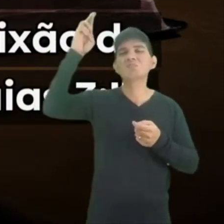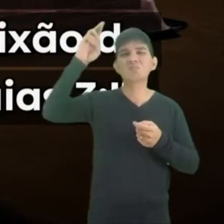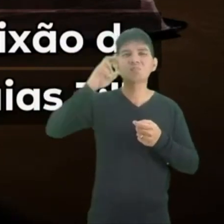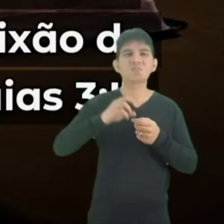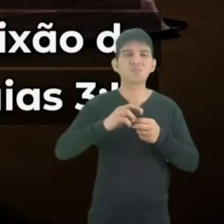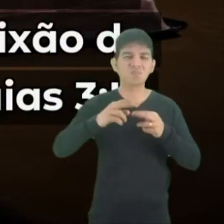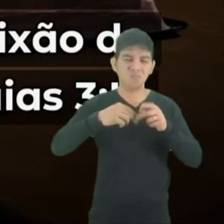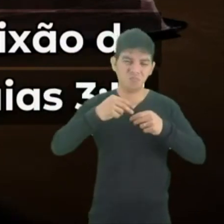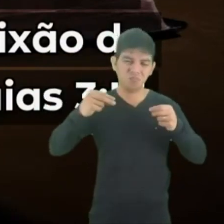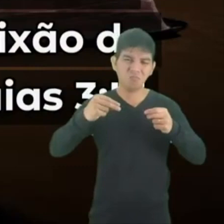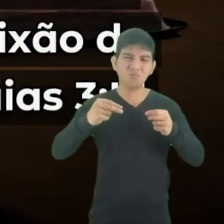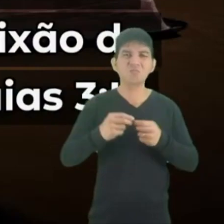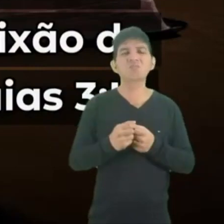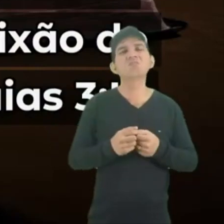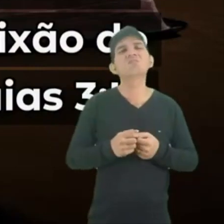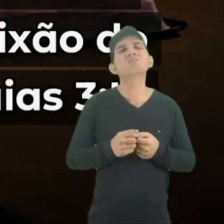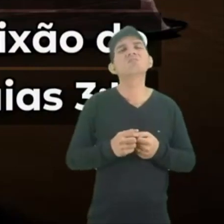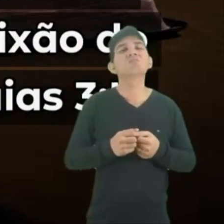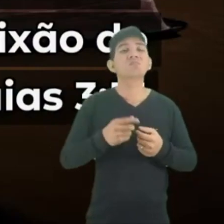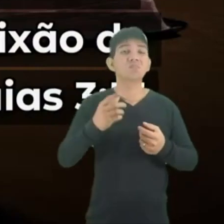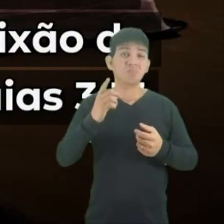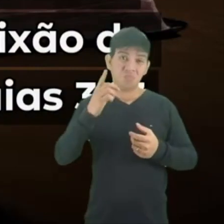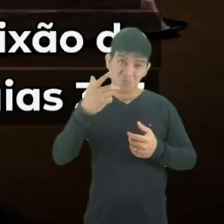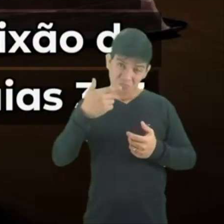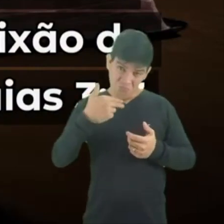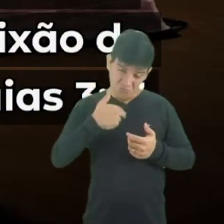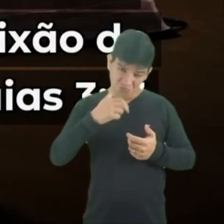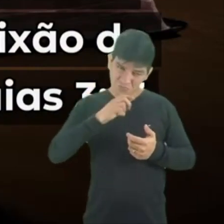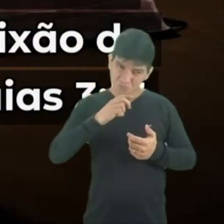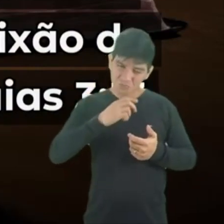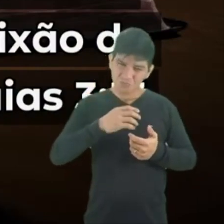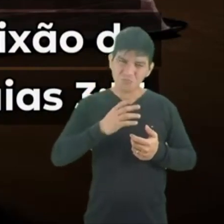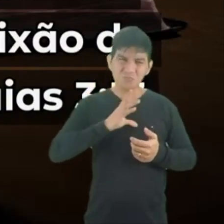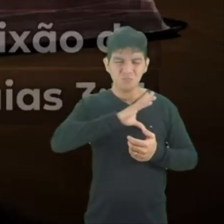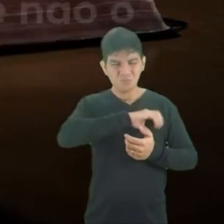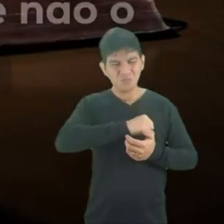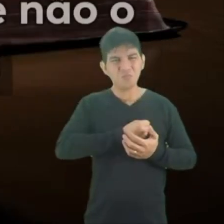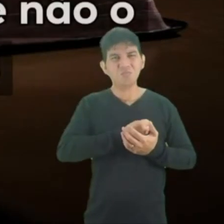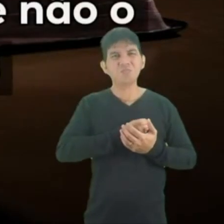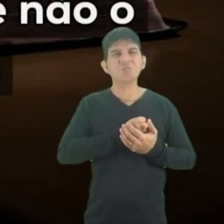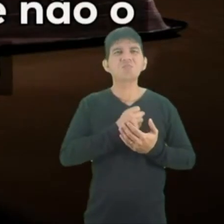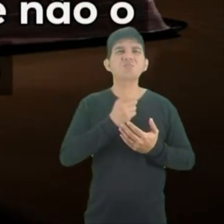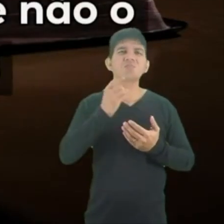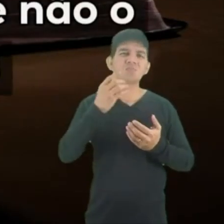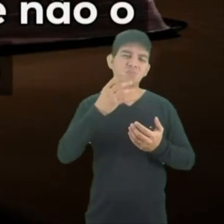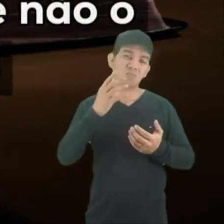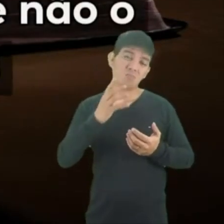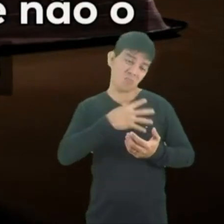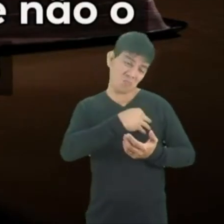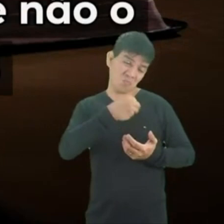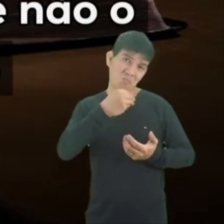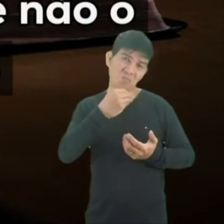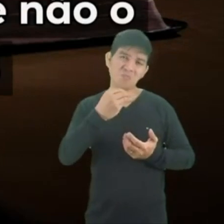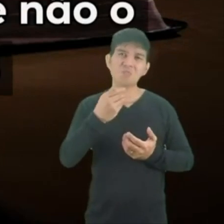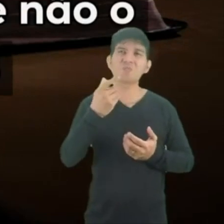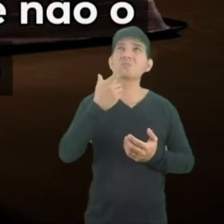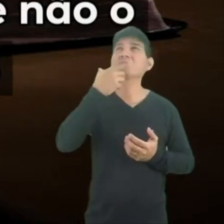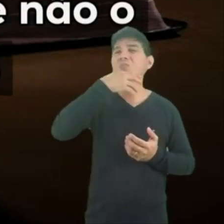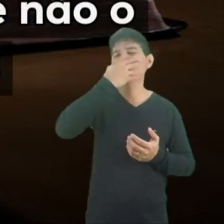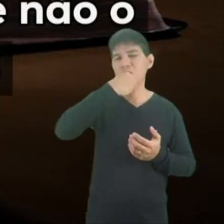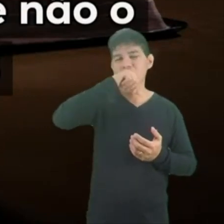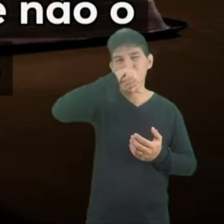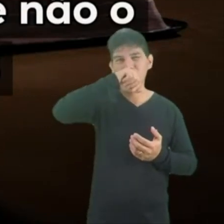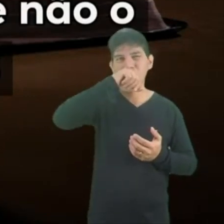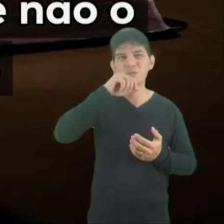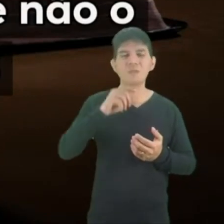terei compaixão deles como o pai tem compaixão do filho que lhe obedece. Então vocês verão novamente a diferença entre o justo